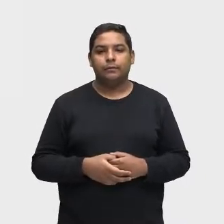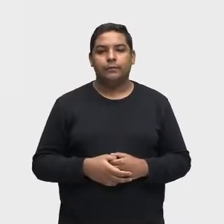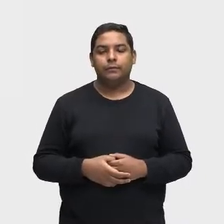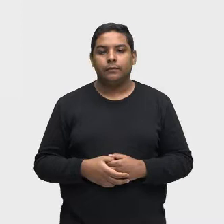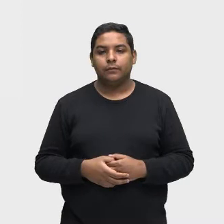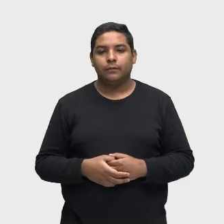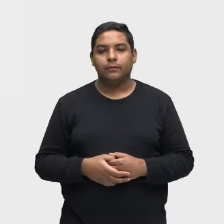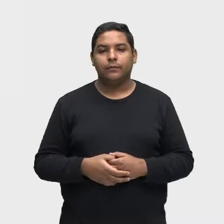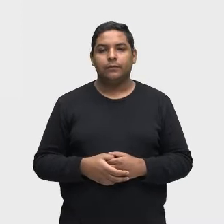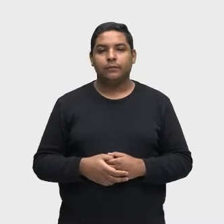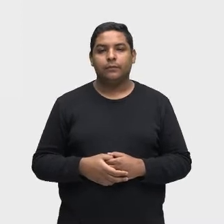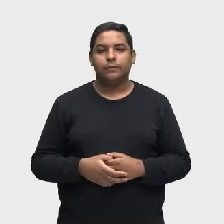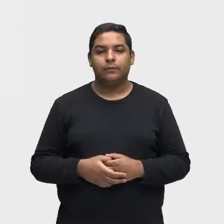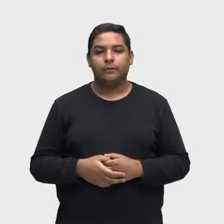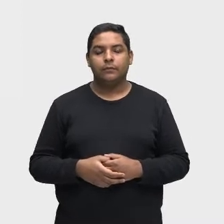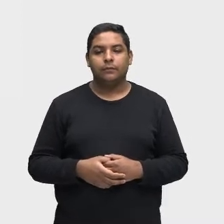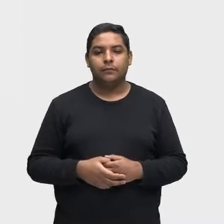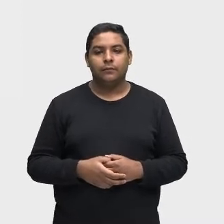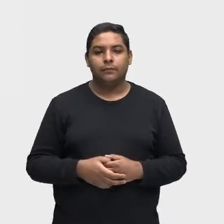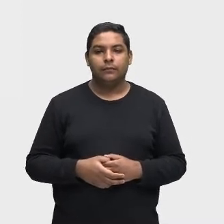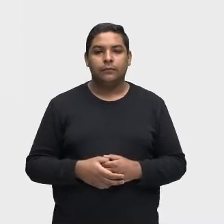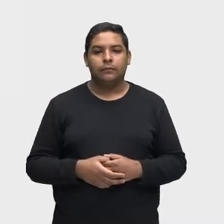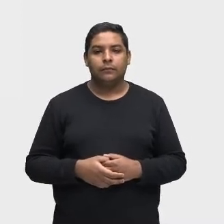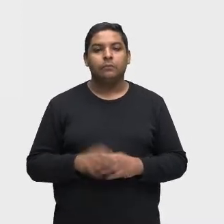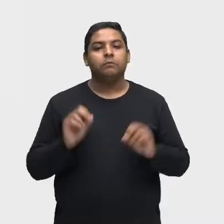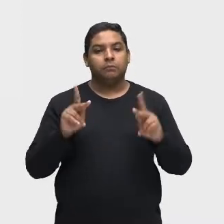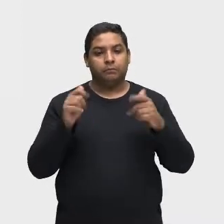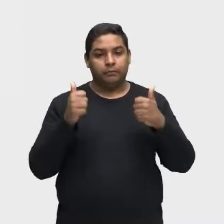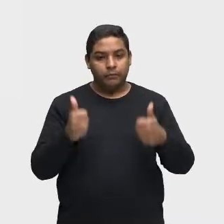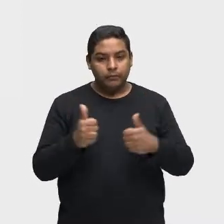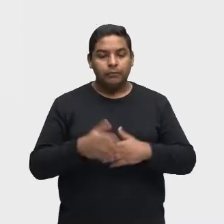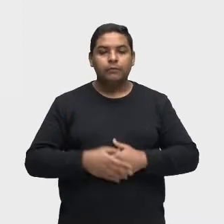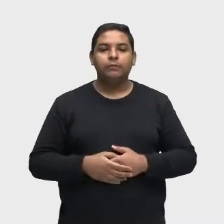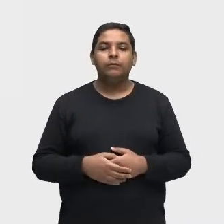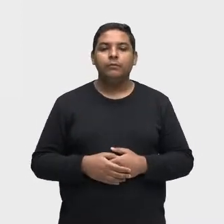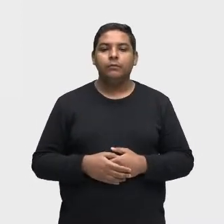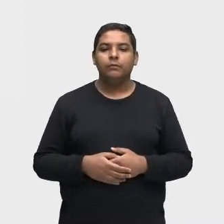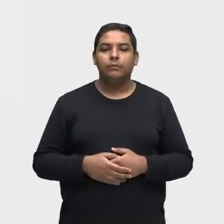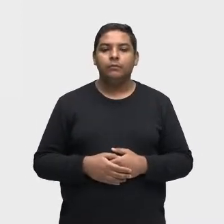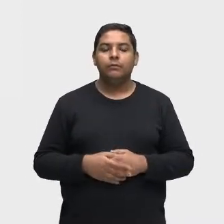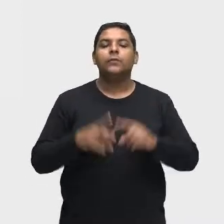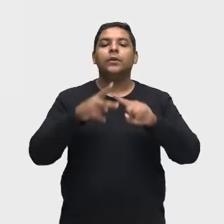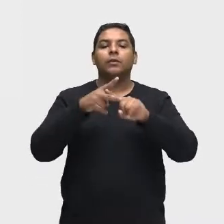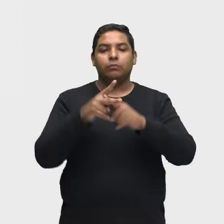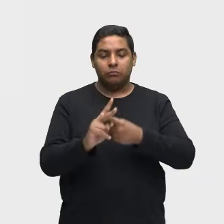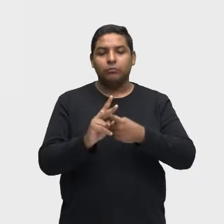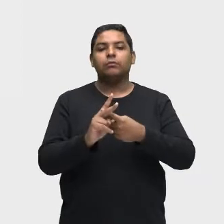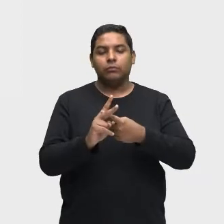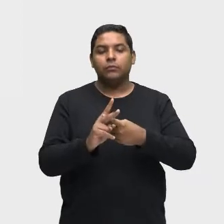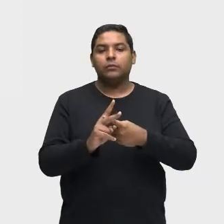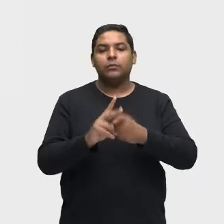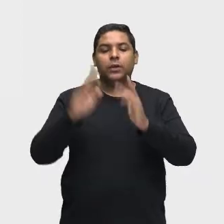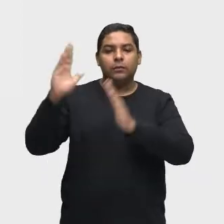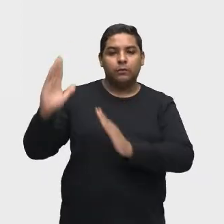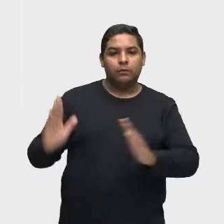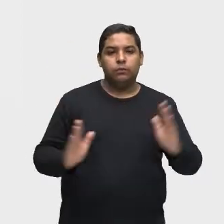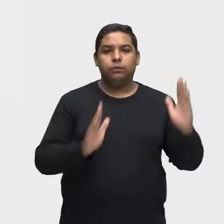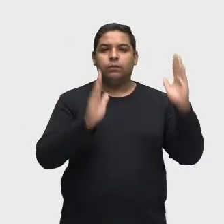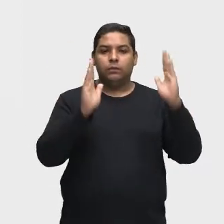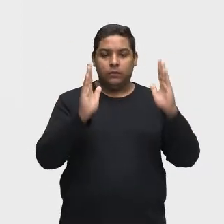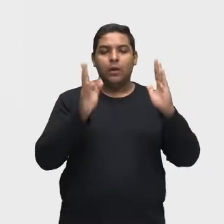também é metro, beleza? Então, consertado isto aí, beleza?